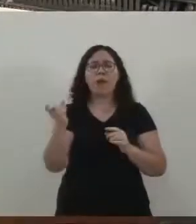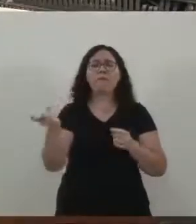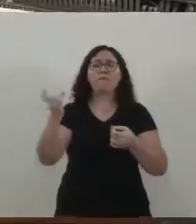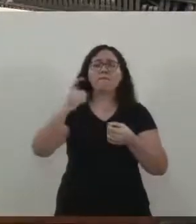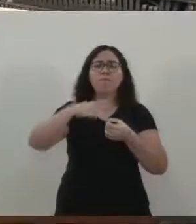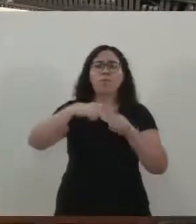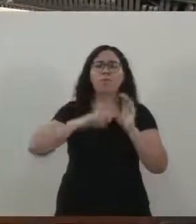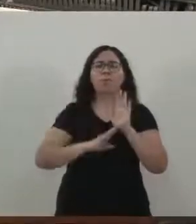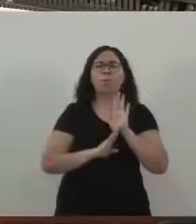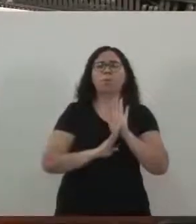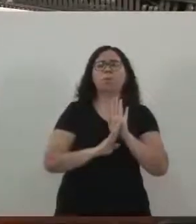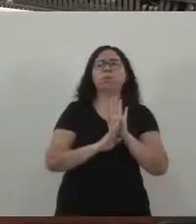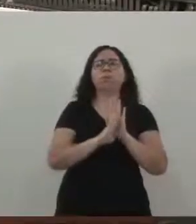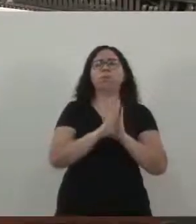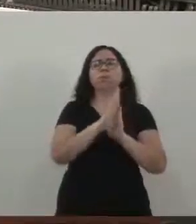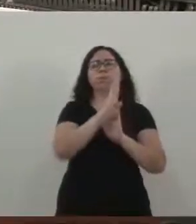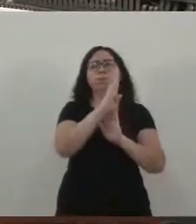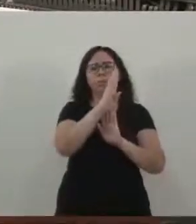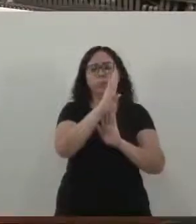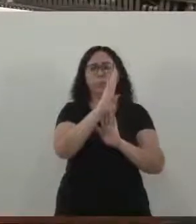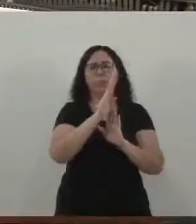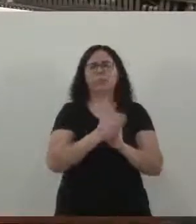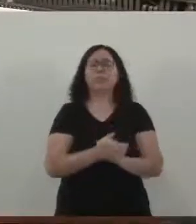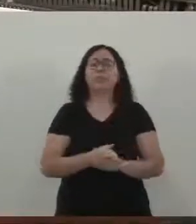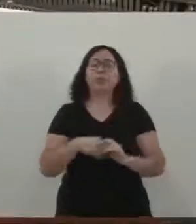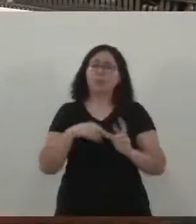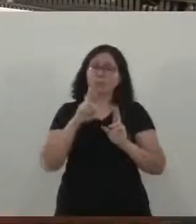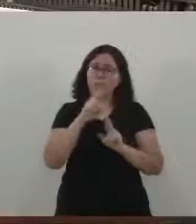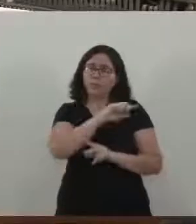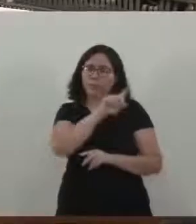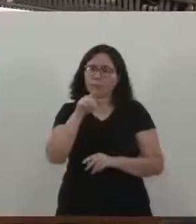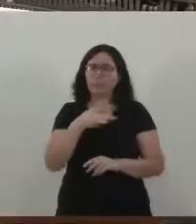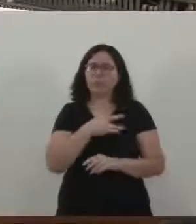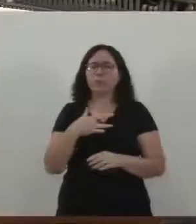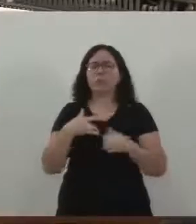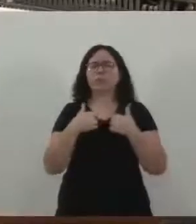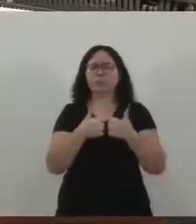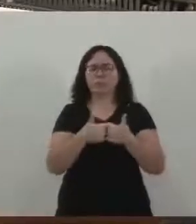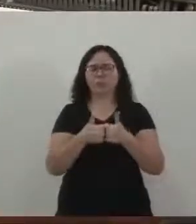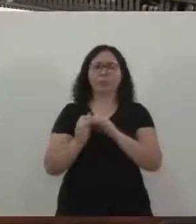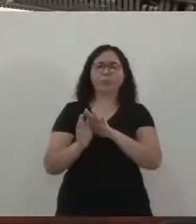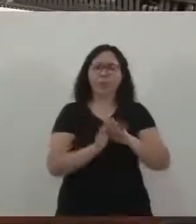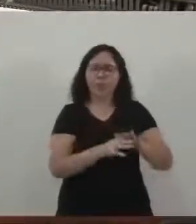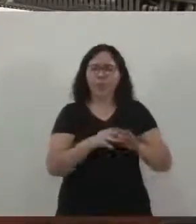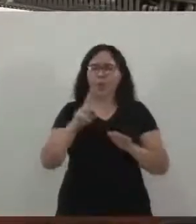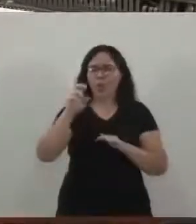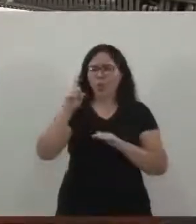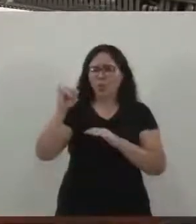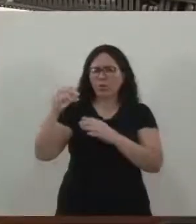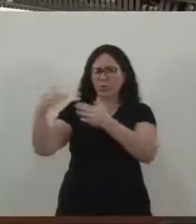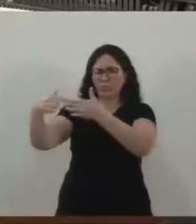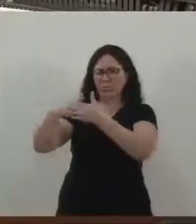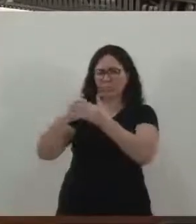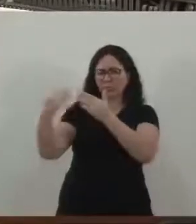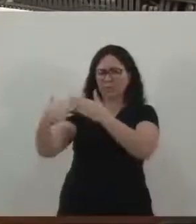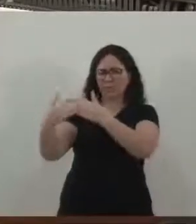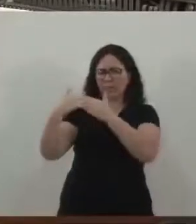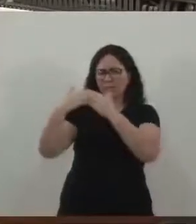curva, né, da pandemia, por assim dizer. Então, espero encontrar todos bem. Bom, sendo direto, o vereador Rodrigo citou meu nome aí sobre